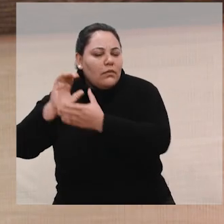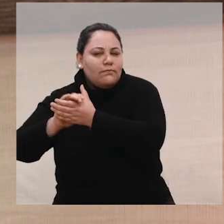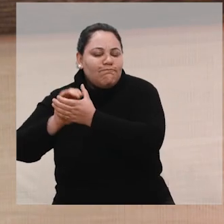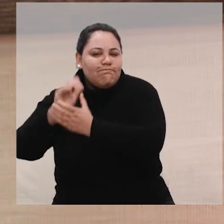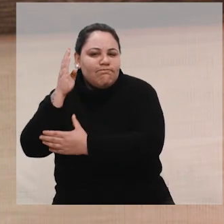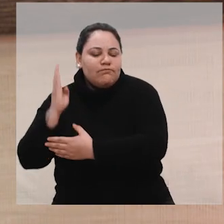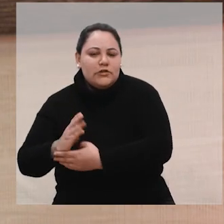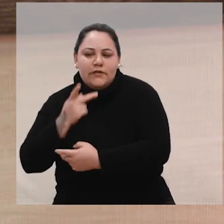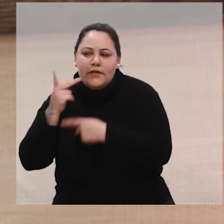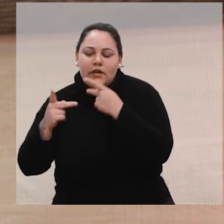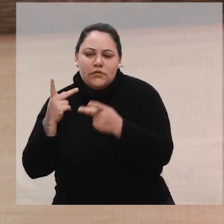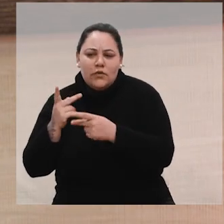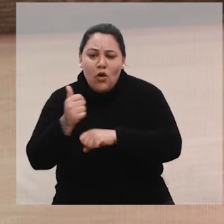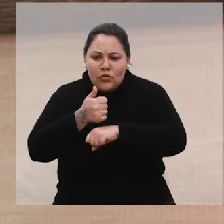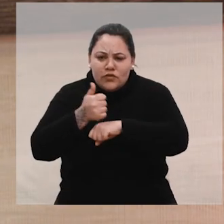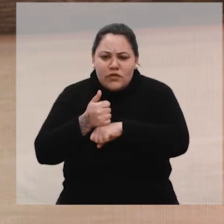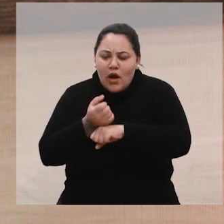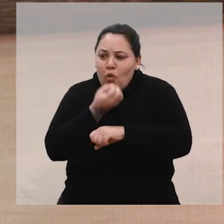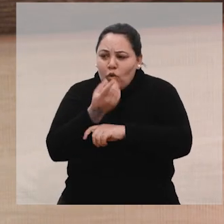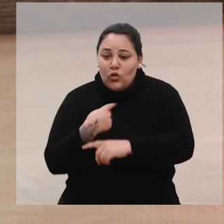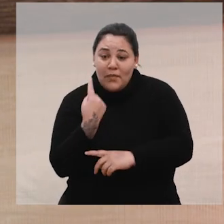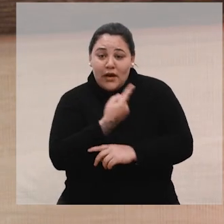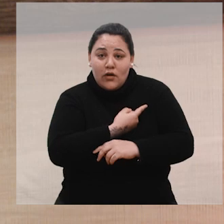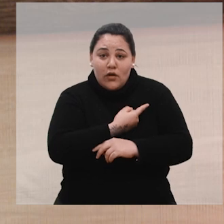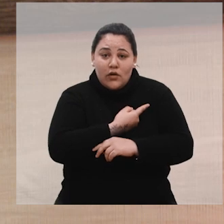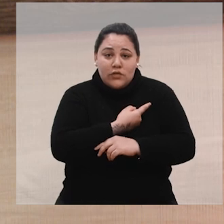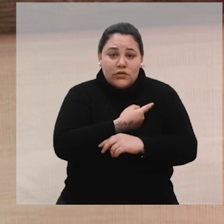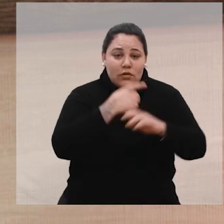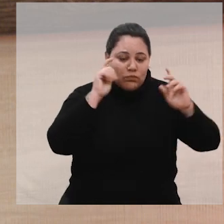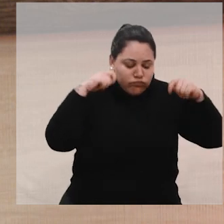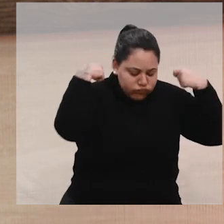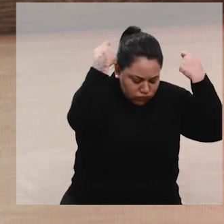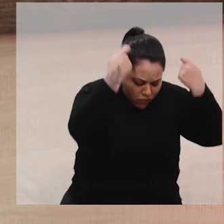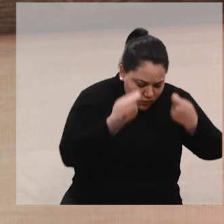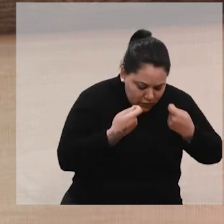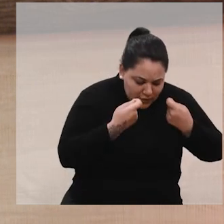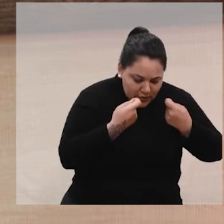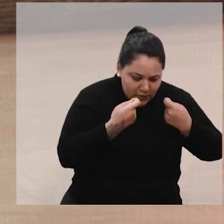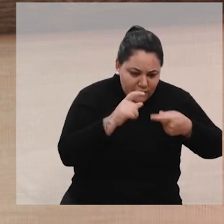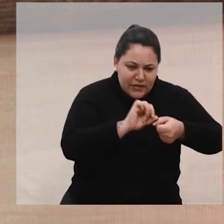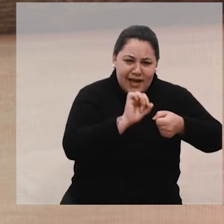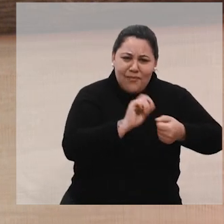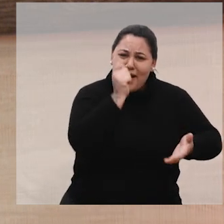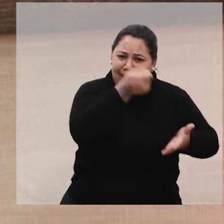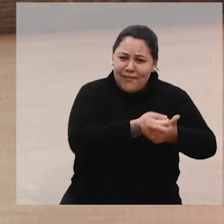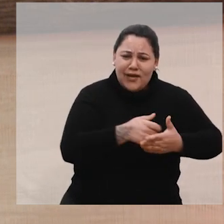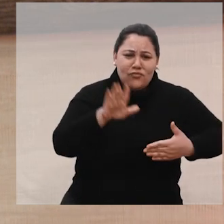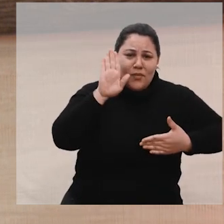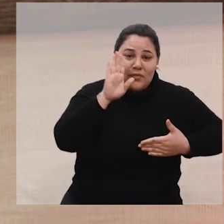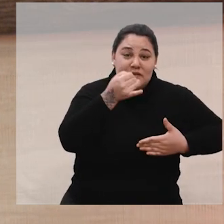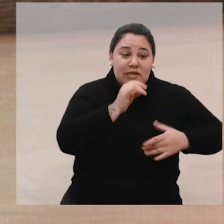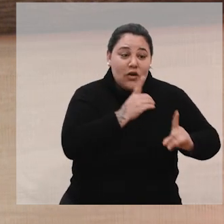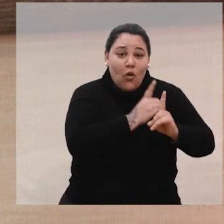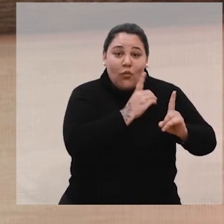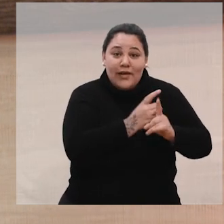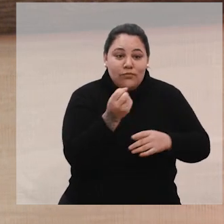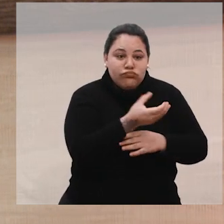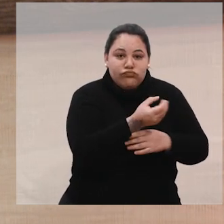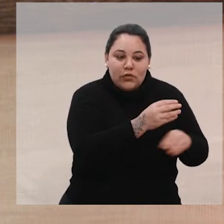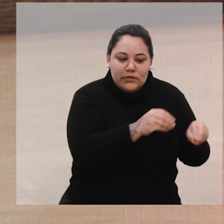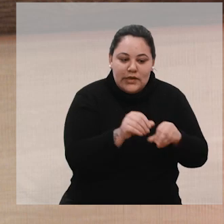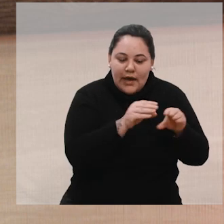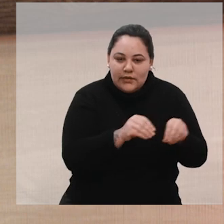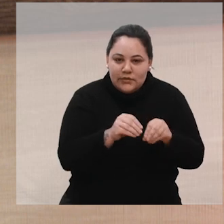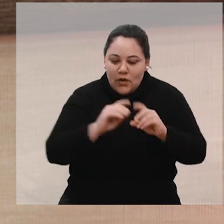um casal de brasileiros falando. O guia contou que o mosteiro foi feito como pagamento de uma promessa caso encontrassem